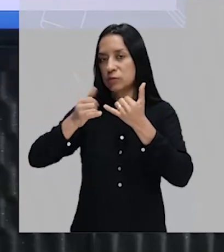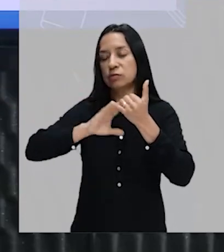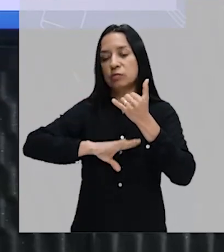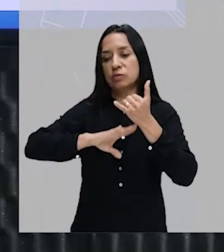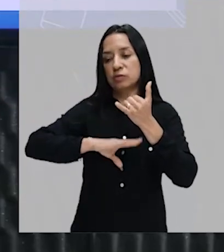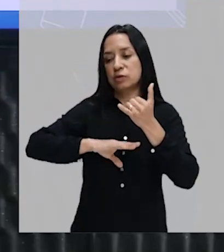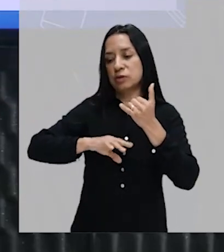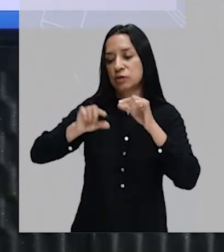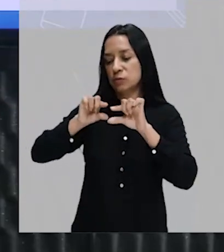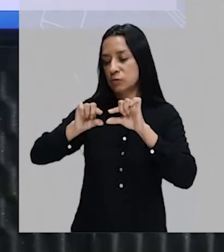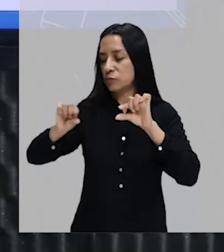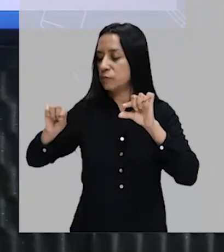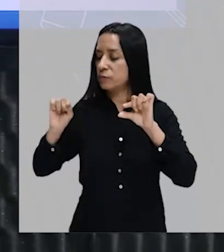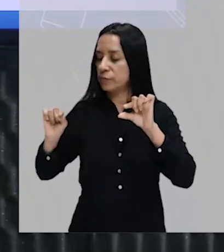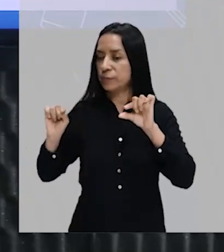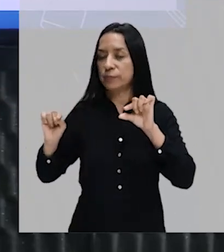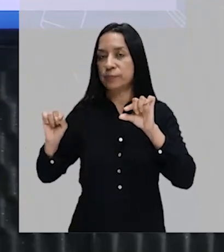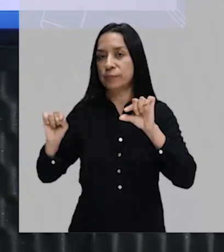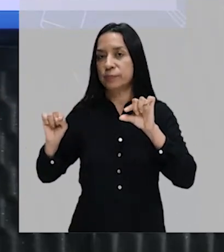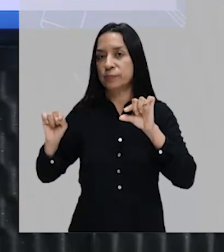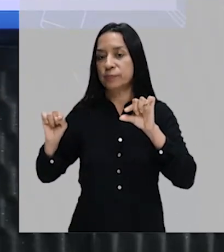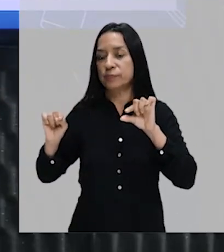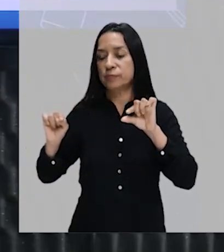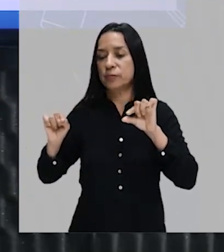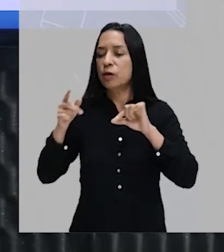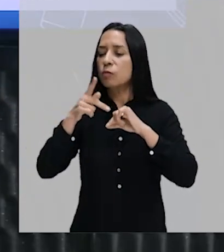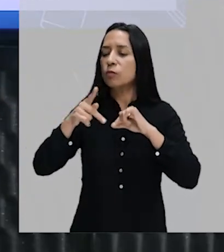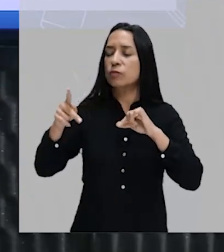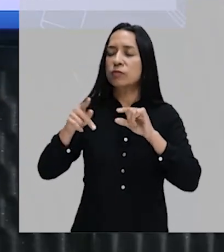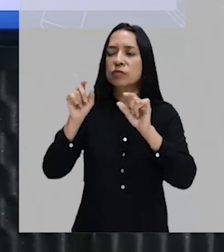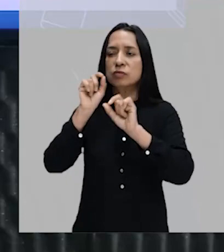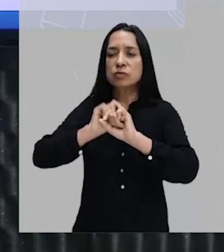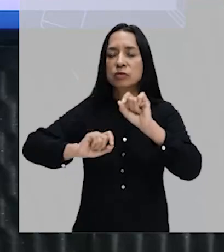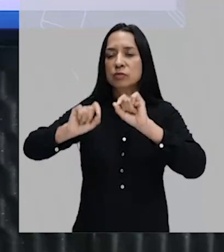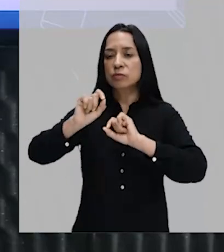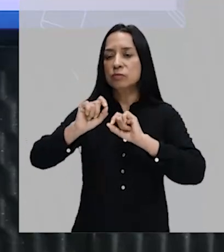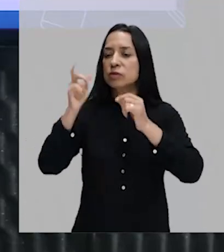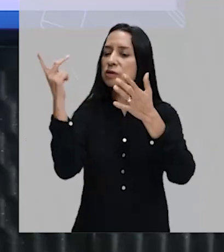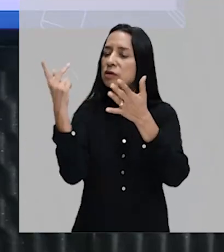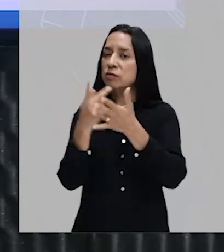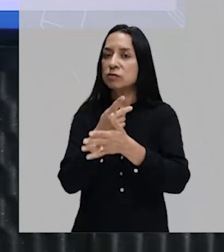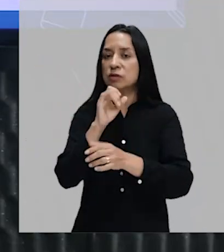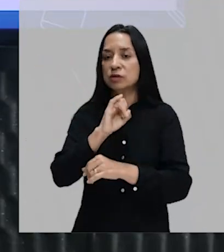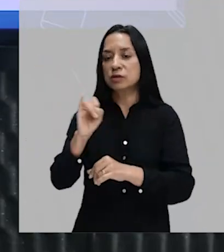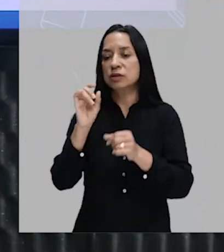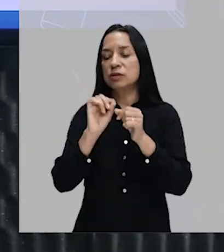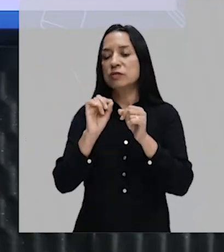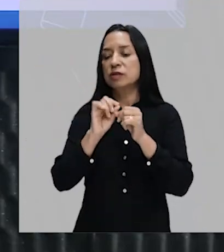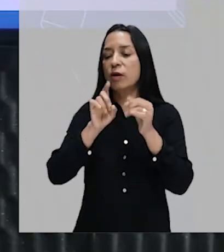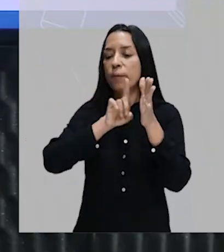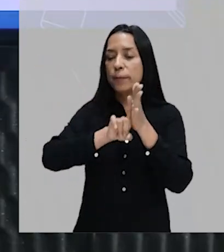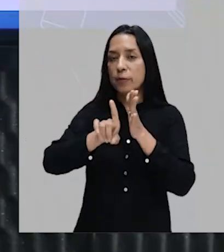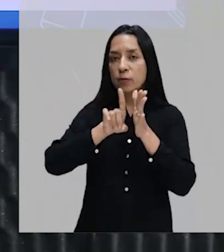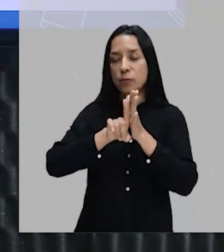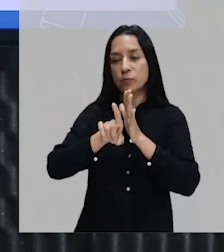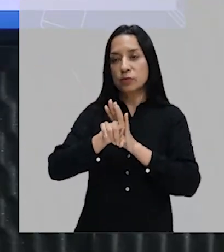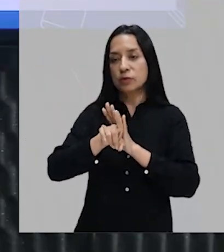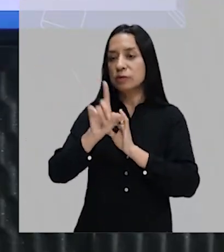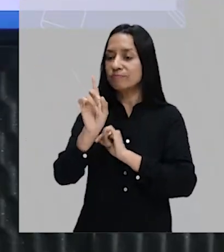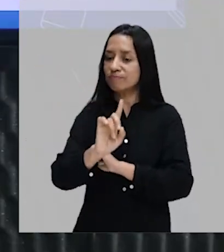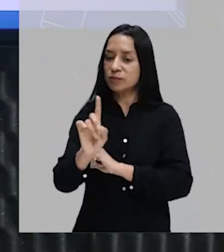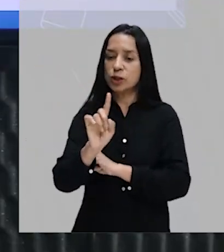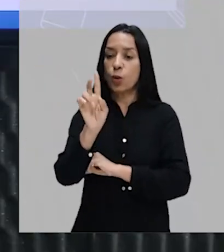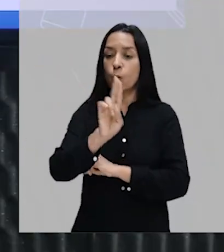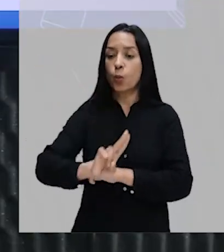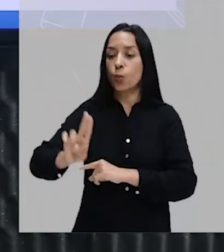no final da oração. Professor, o que acontece se eu fizer uma pergunta e